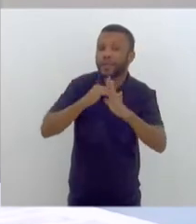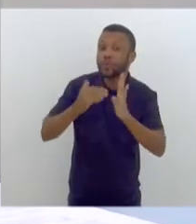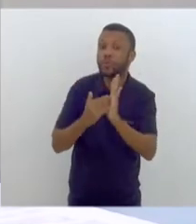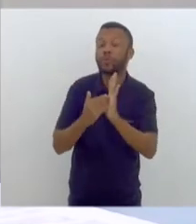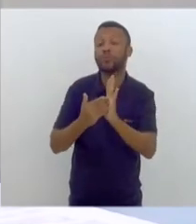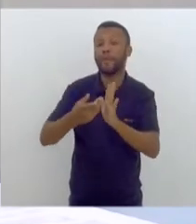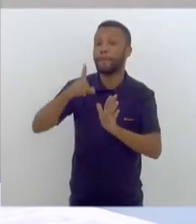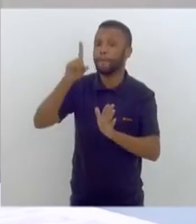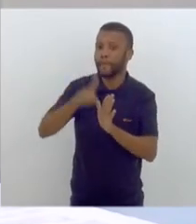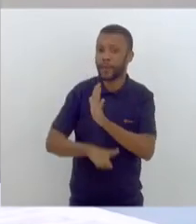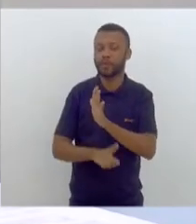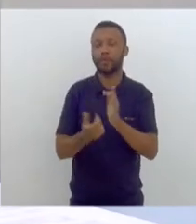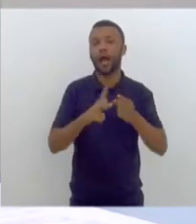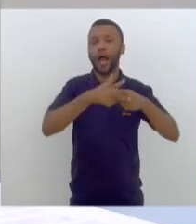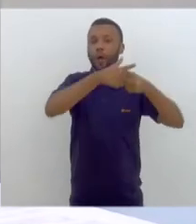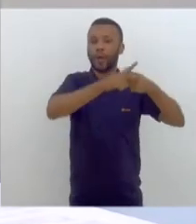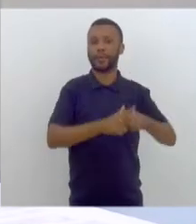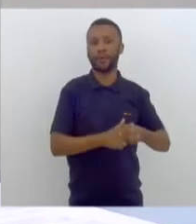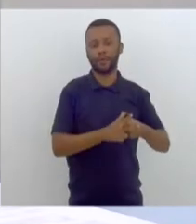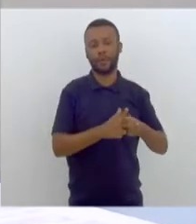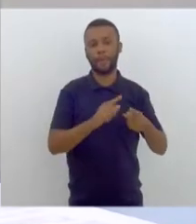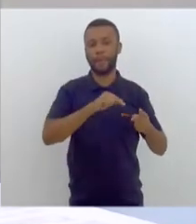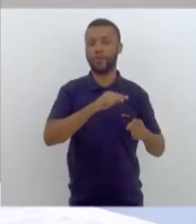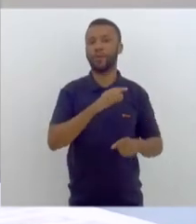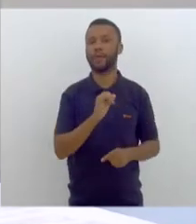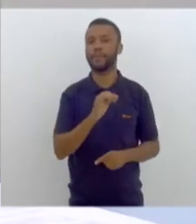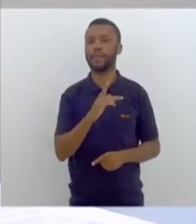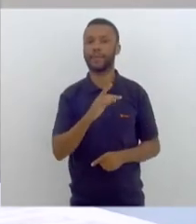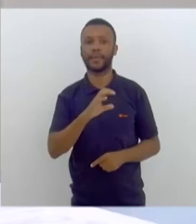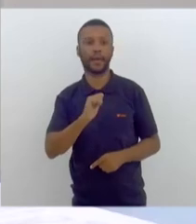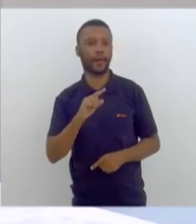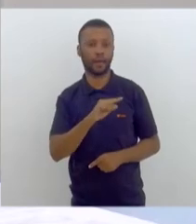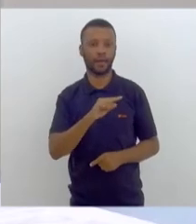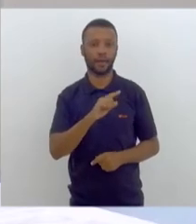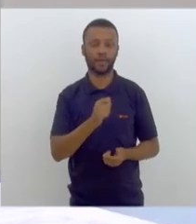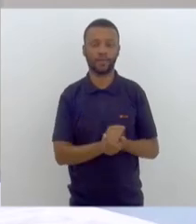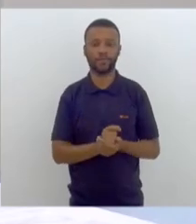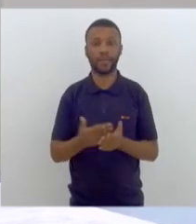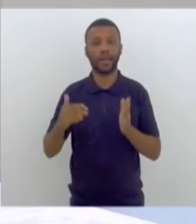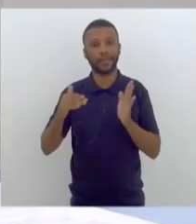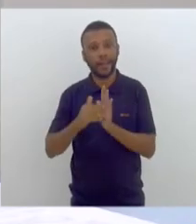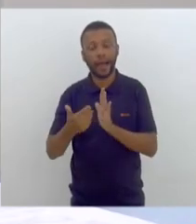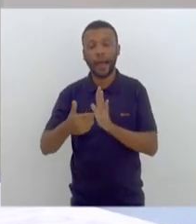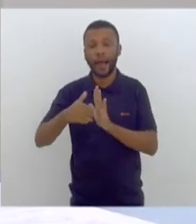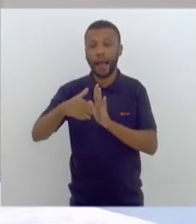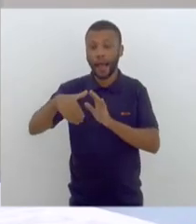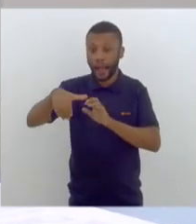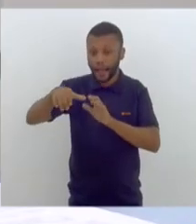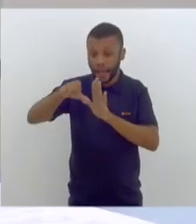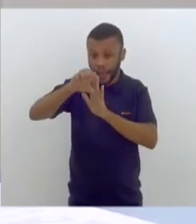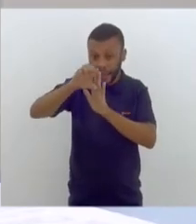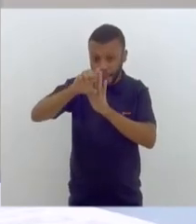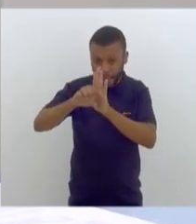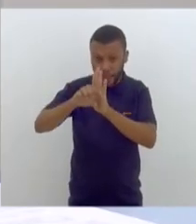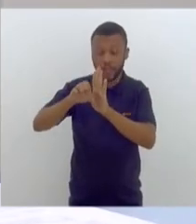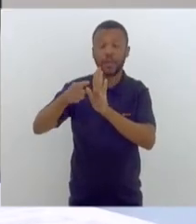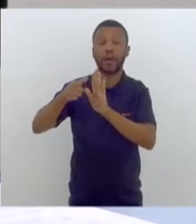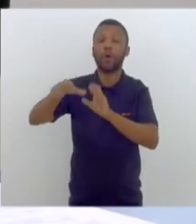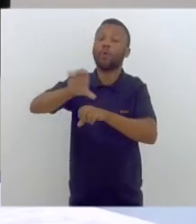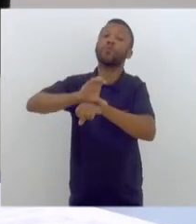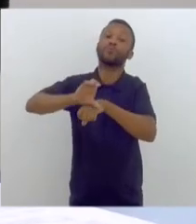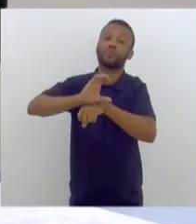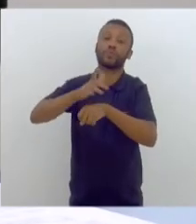corrigir pelo IPCA até emenda constitucional querendo corrigir dívida pela SELIC tem 113